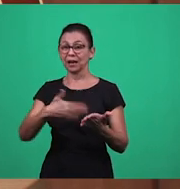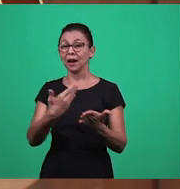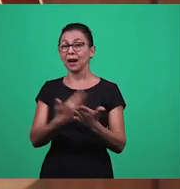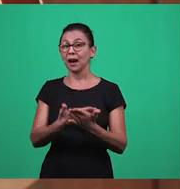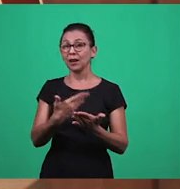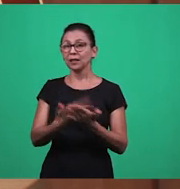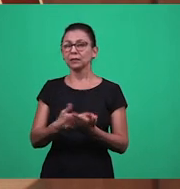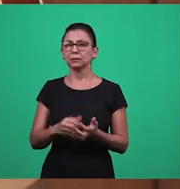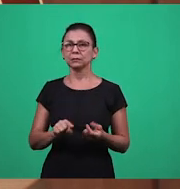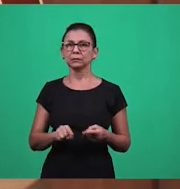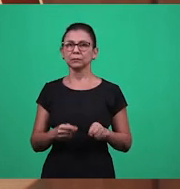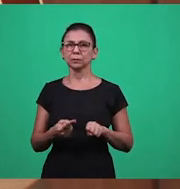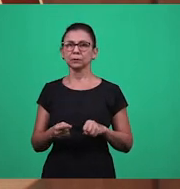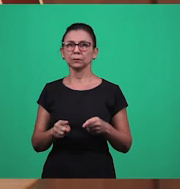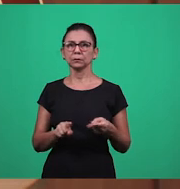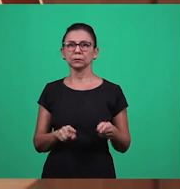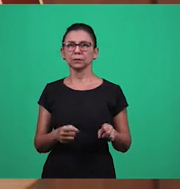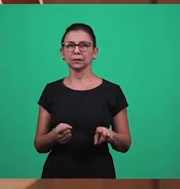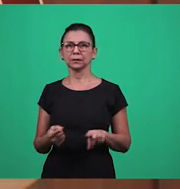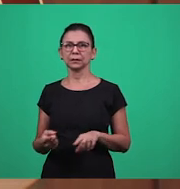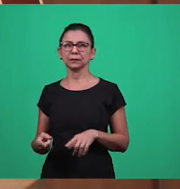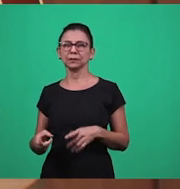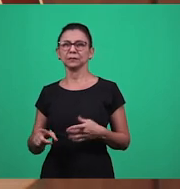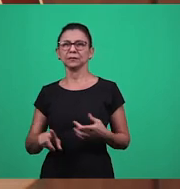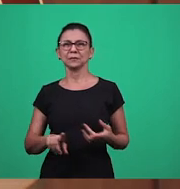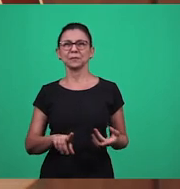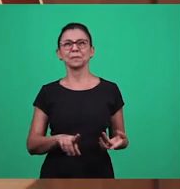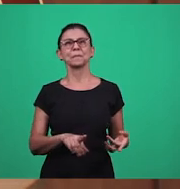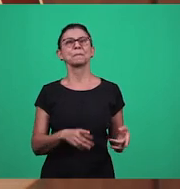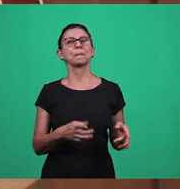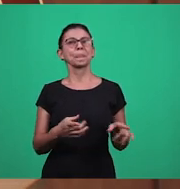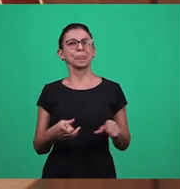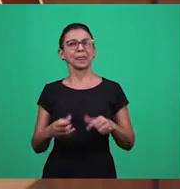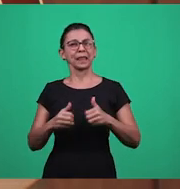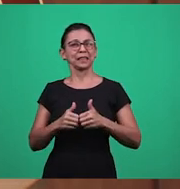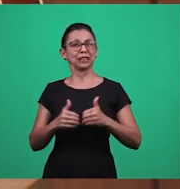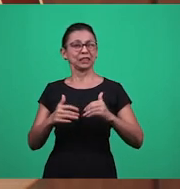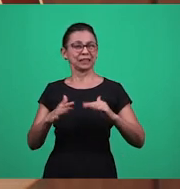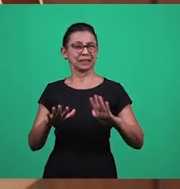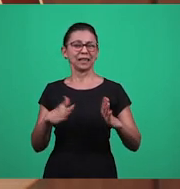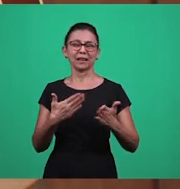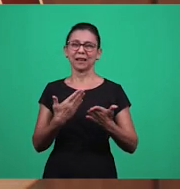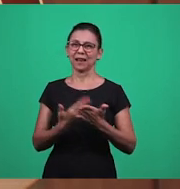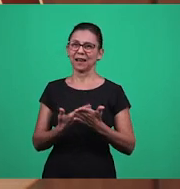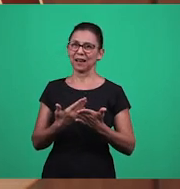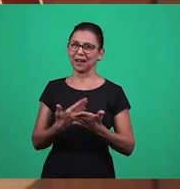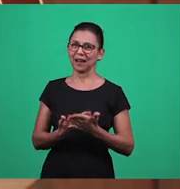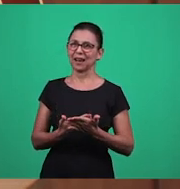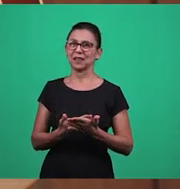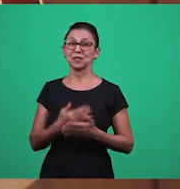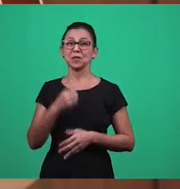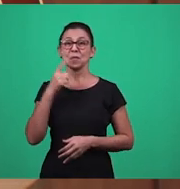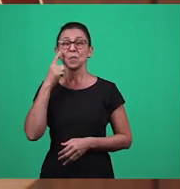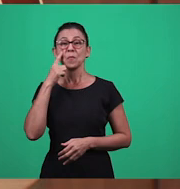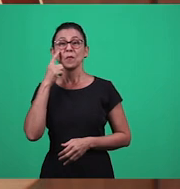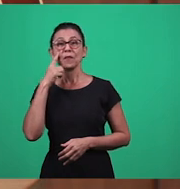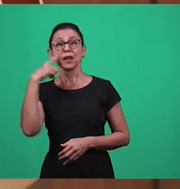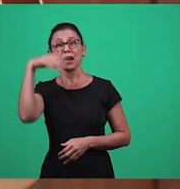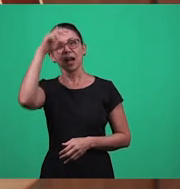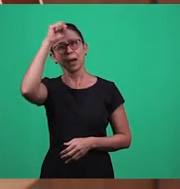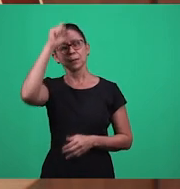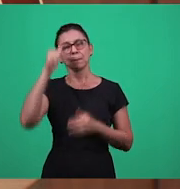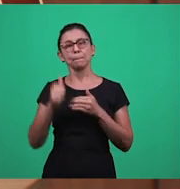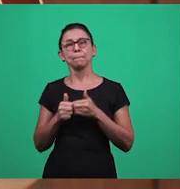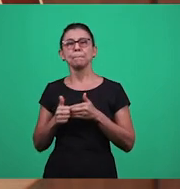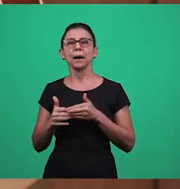Vamos ter aula de musicalização. E para iniciar a nossa aula, nós vamos ver